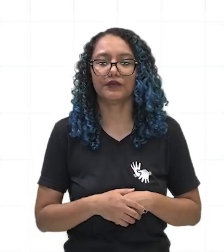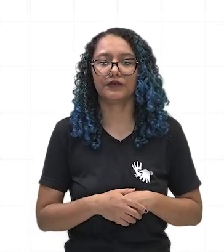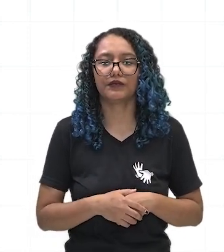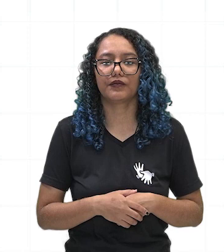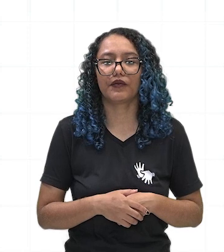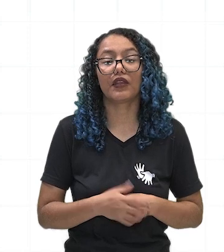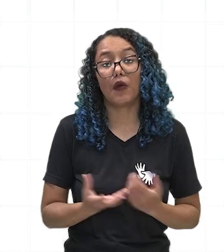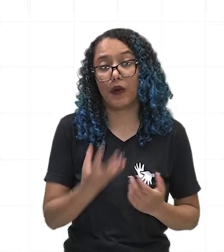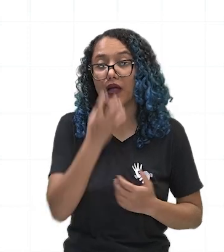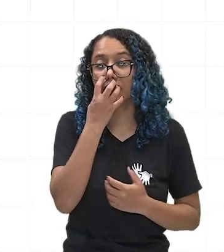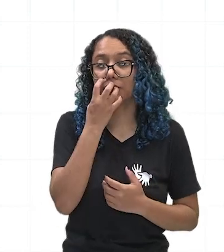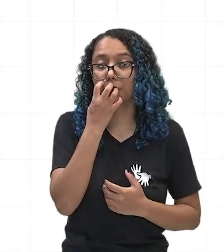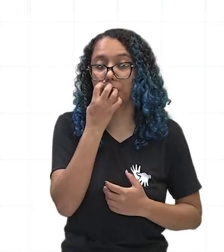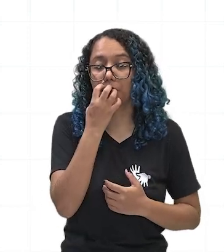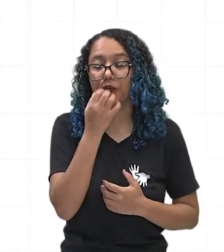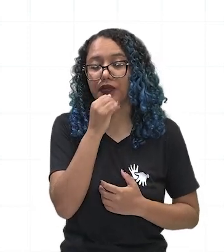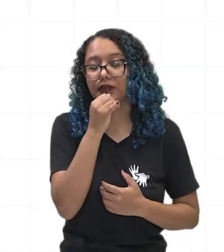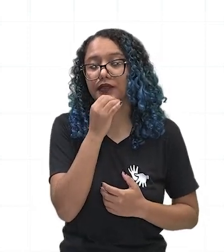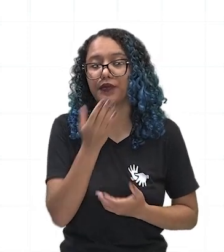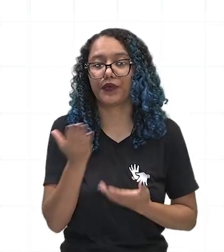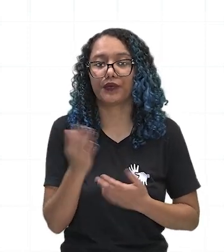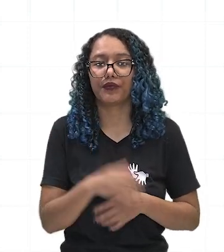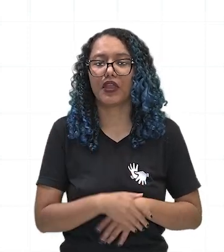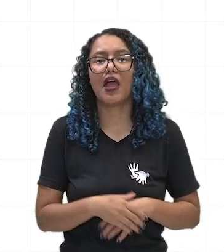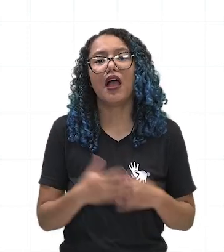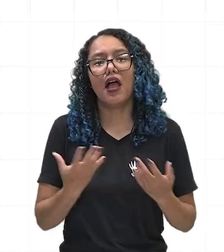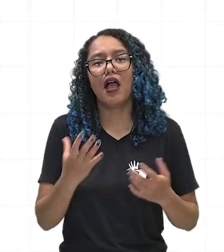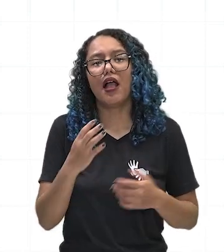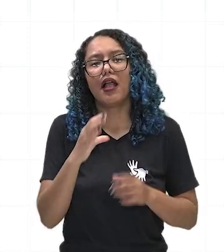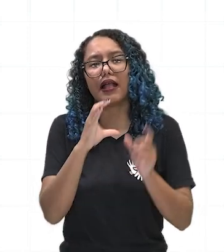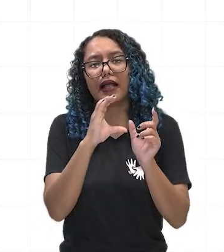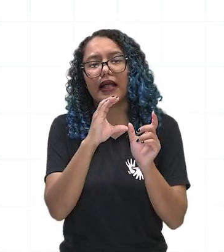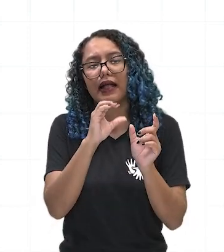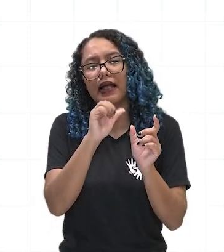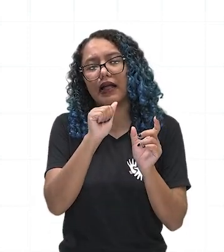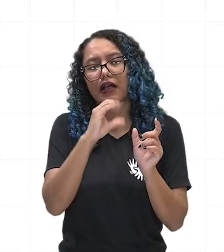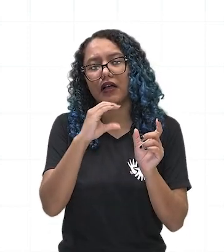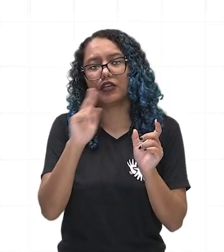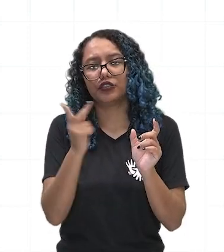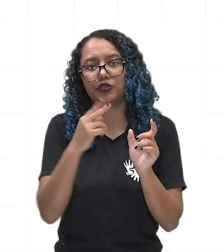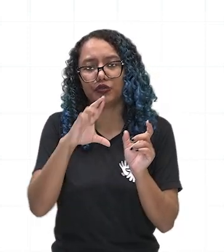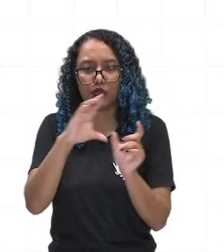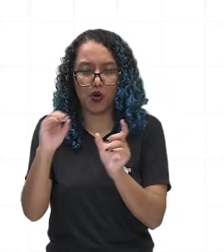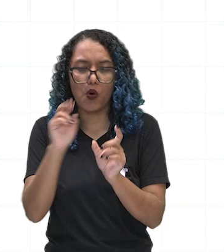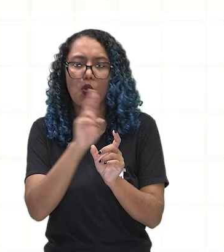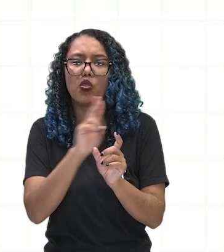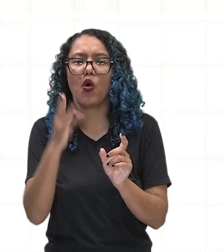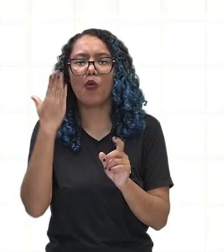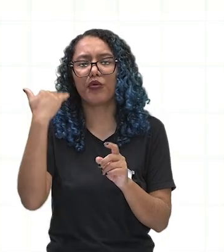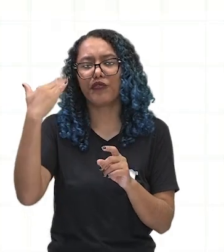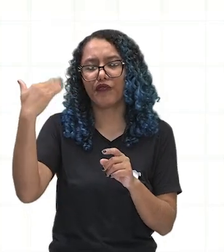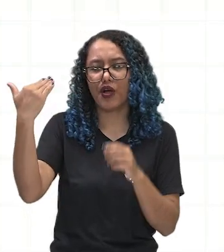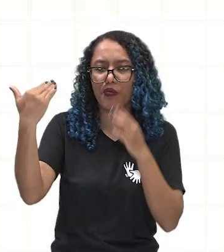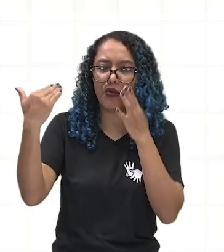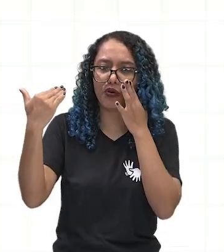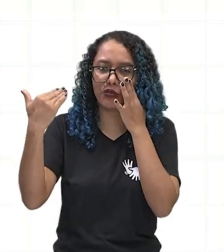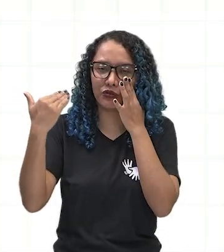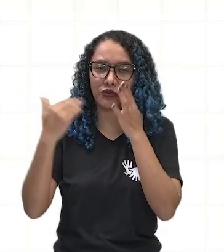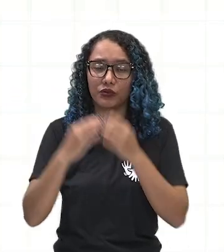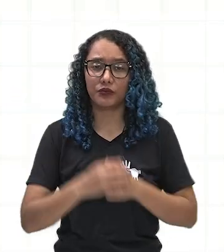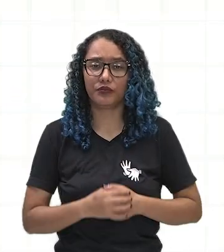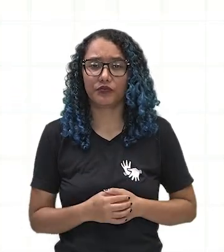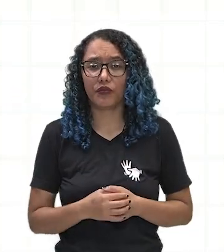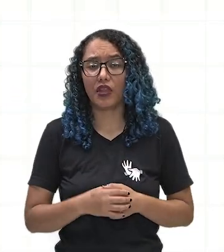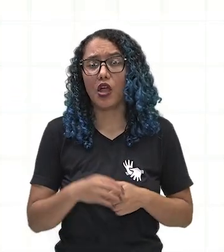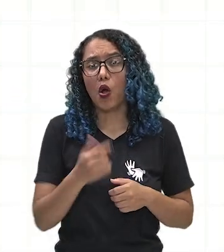utilizando o exemplo do cachorro. Então, o cachorro é o nome popular que a gente chama aí para esse animal, pode ser cão, né? A gente viu que